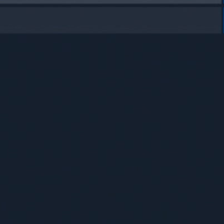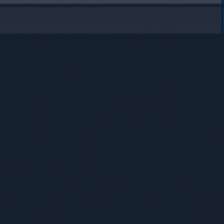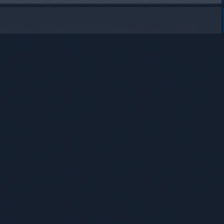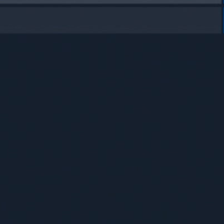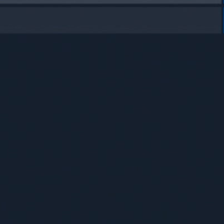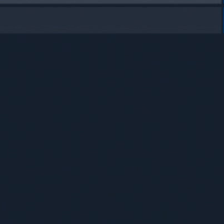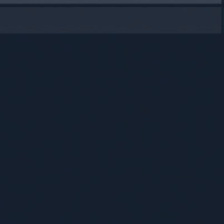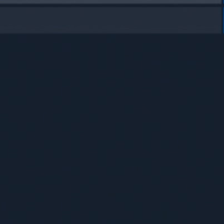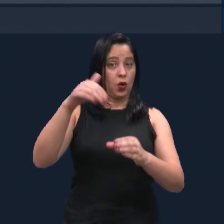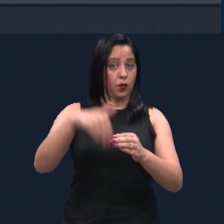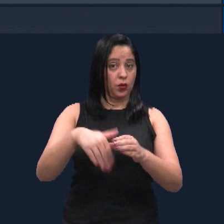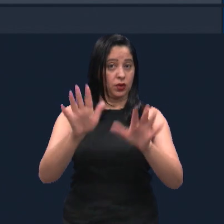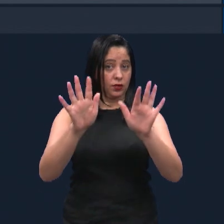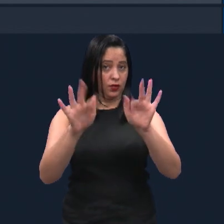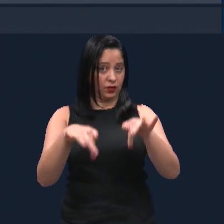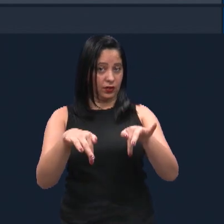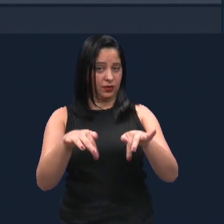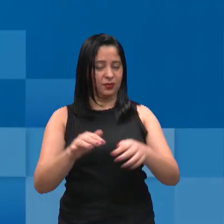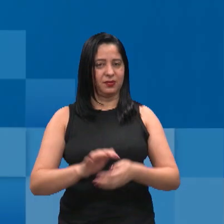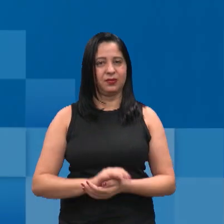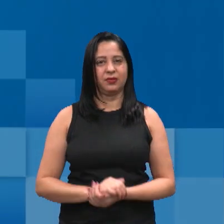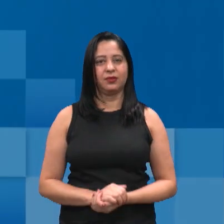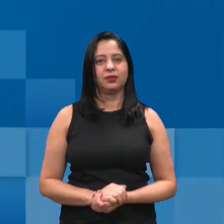Encerrada a votação.